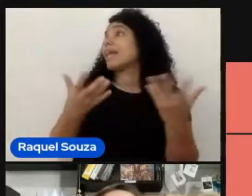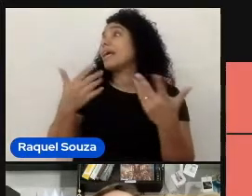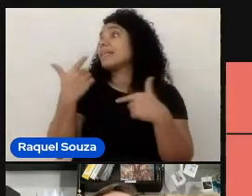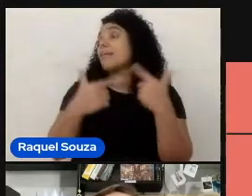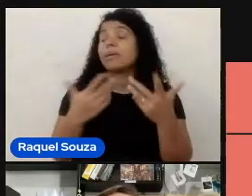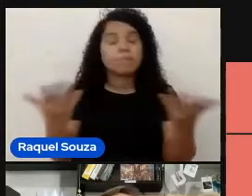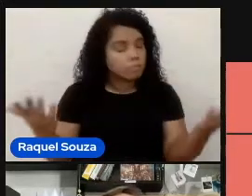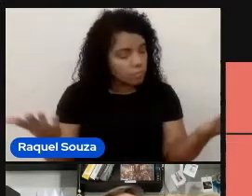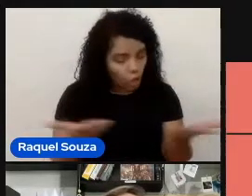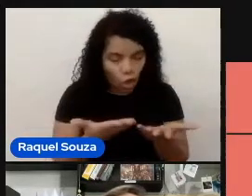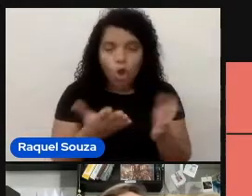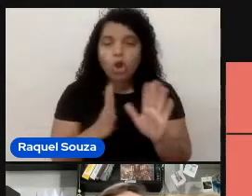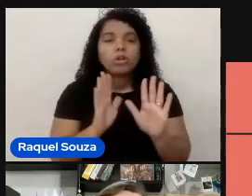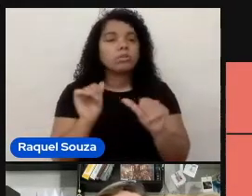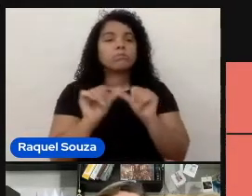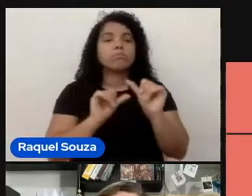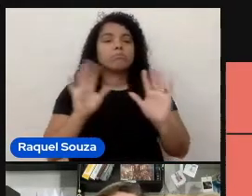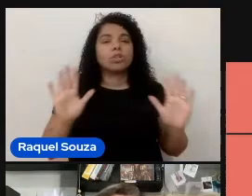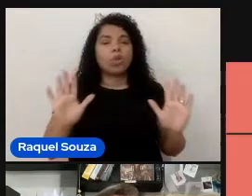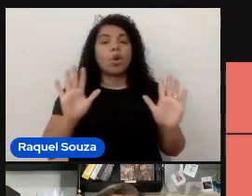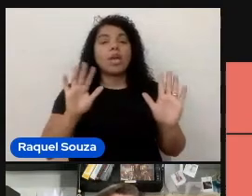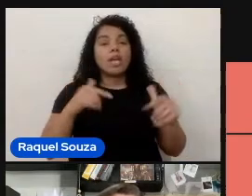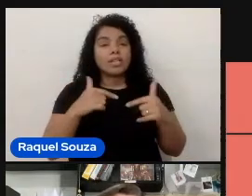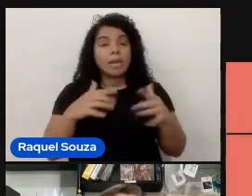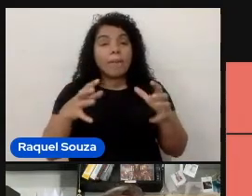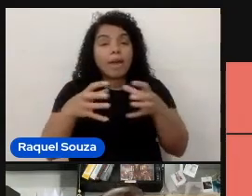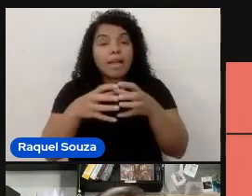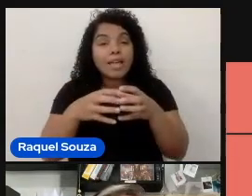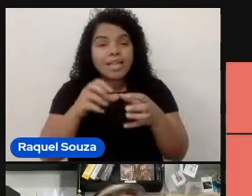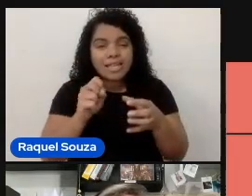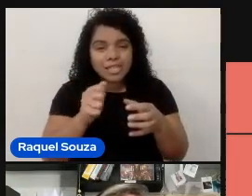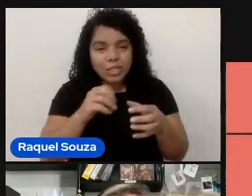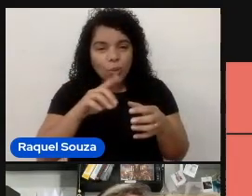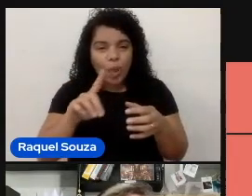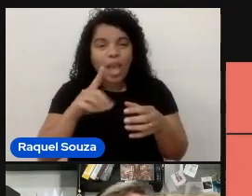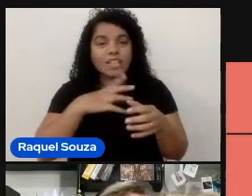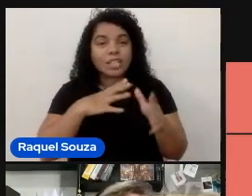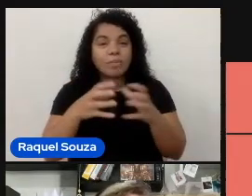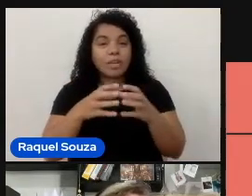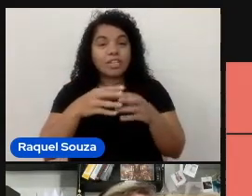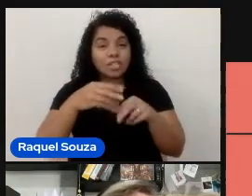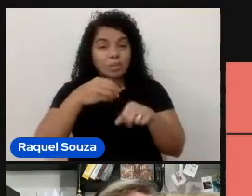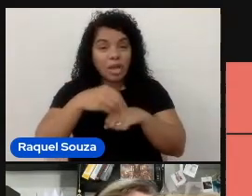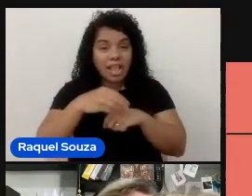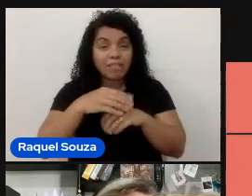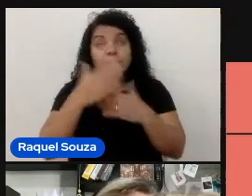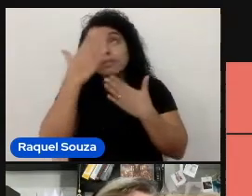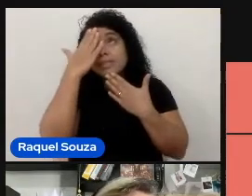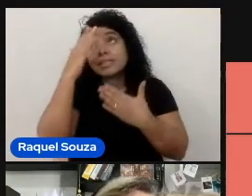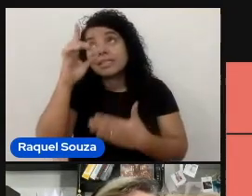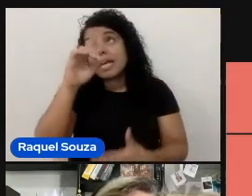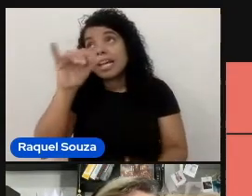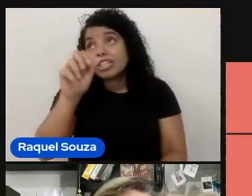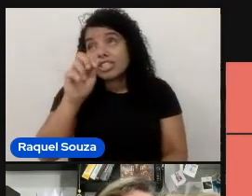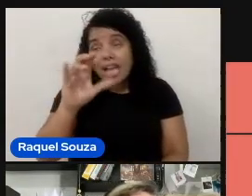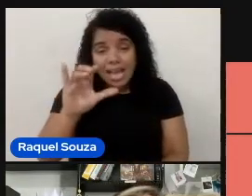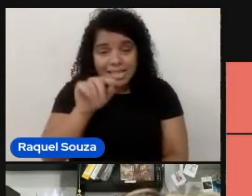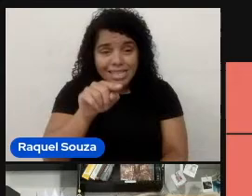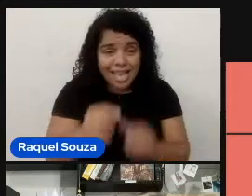hoje eu trabalho numa squad onde eu levo para minha equipe cross, graças a Jace, que foi ela que implementou